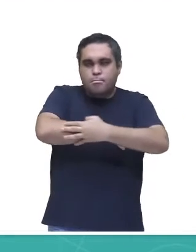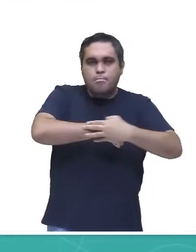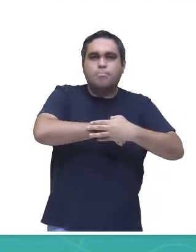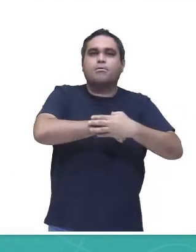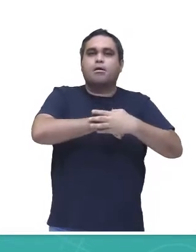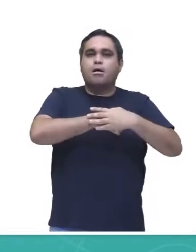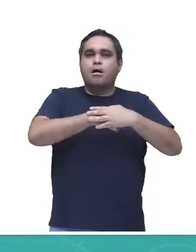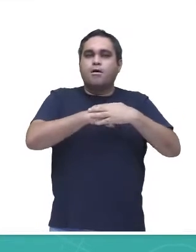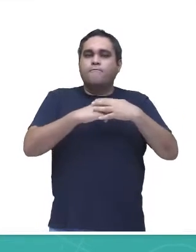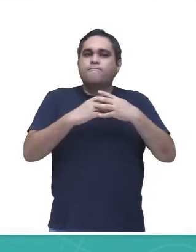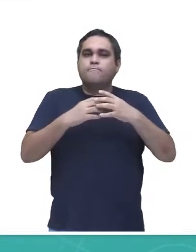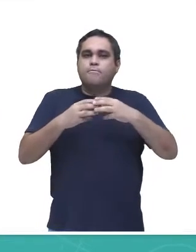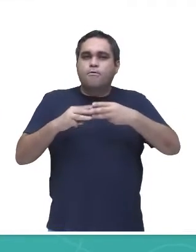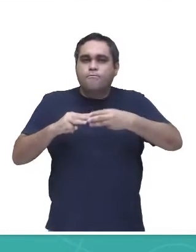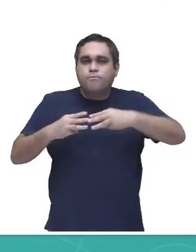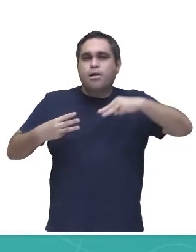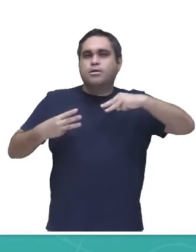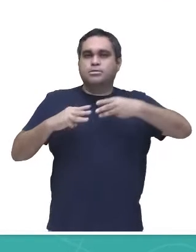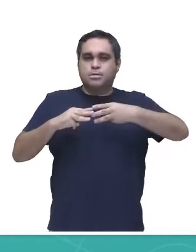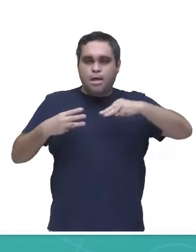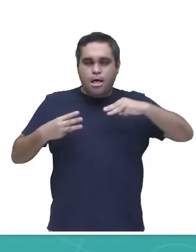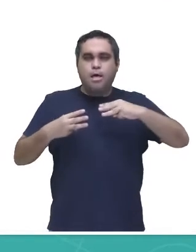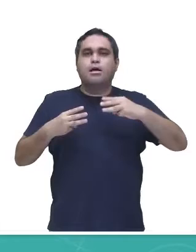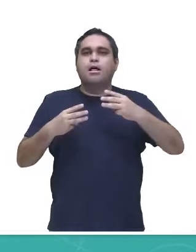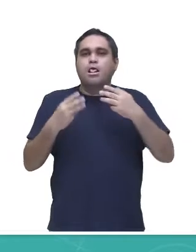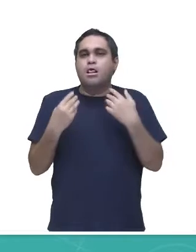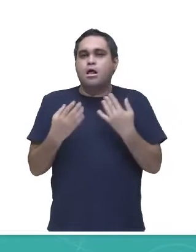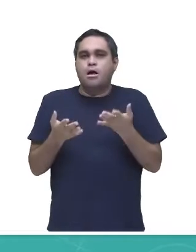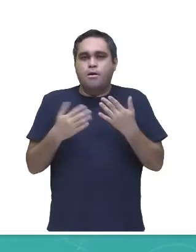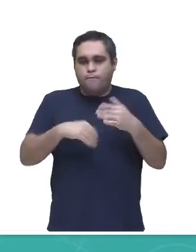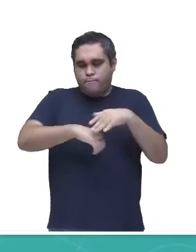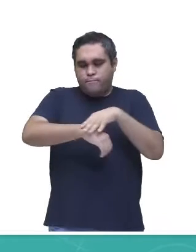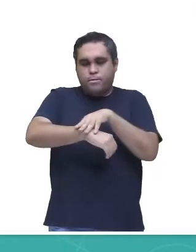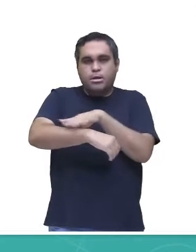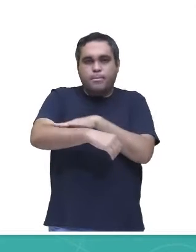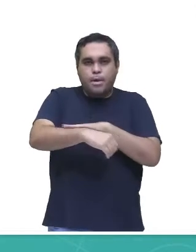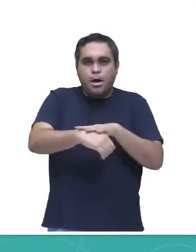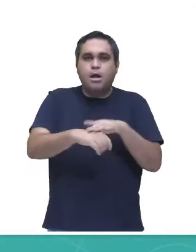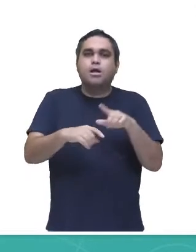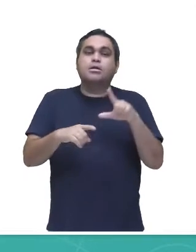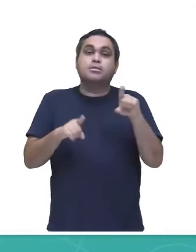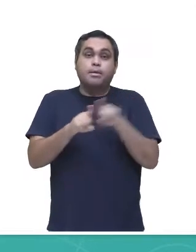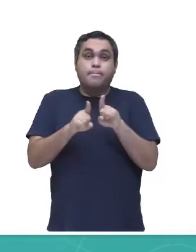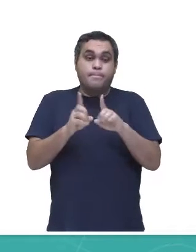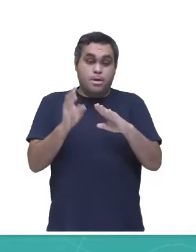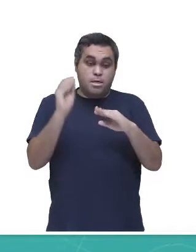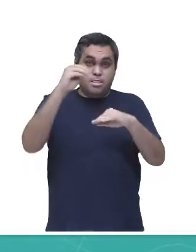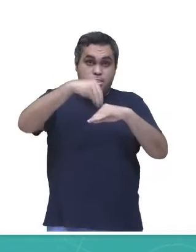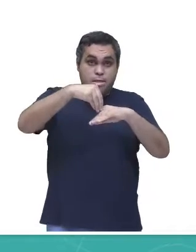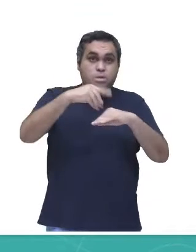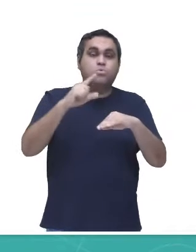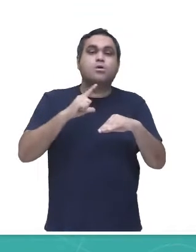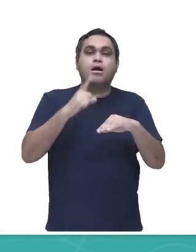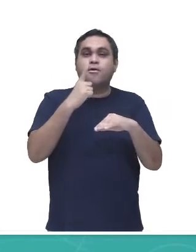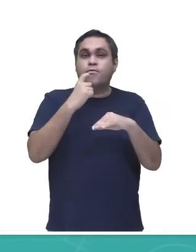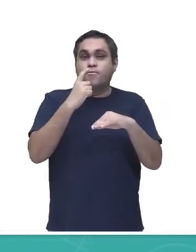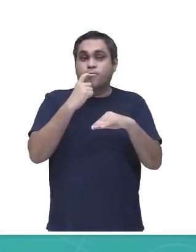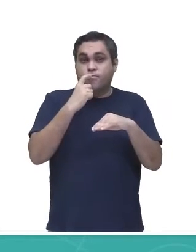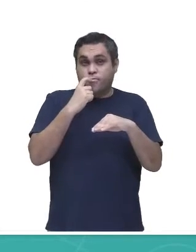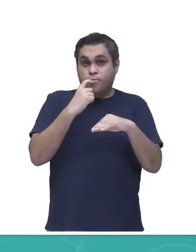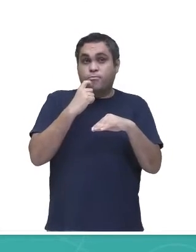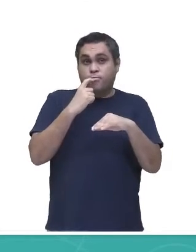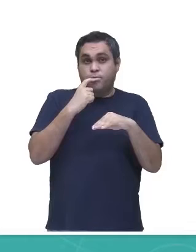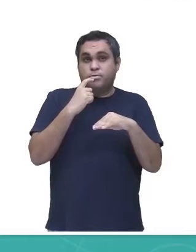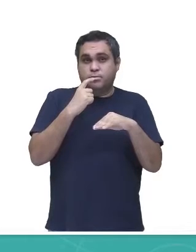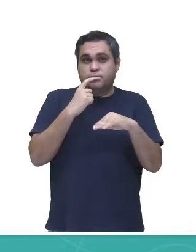pele. É nessa camada que encontramos estruturas como vasos sanguíneos, folículo piloso, de onde crescem os